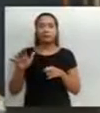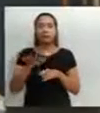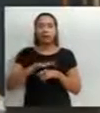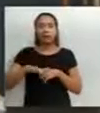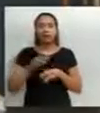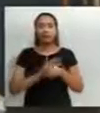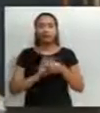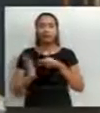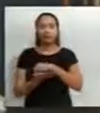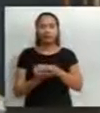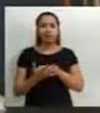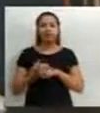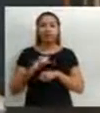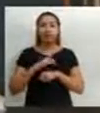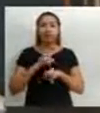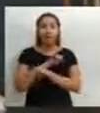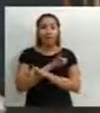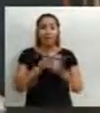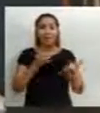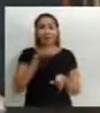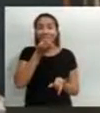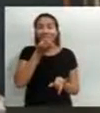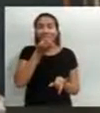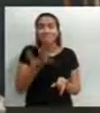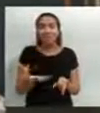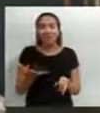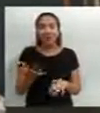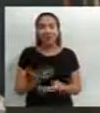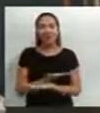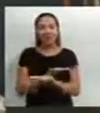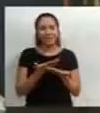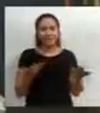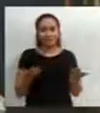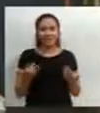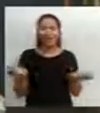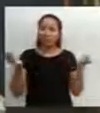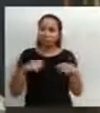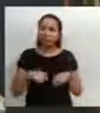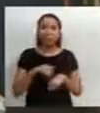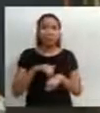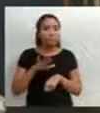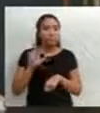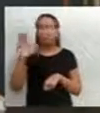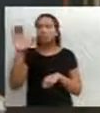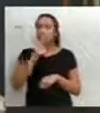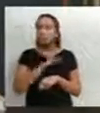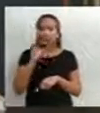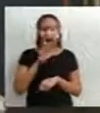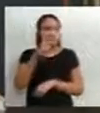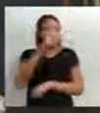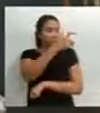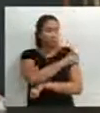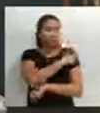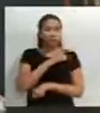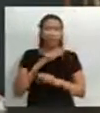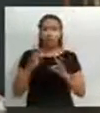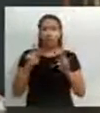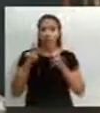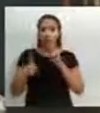no cenário da Covid. Queria levar essa boa notícia para que possamos, quanto mais